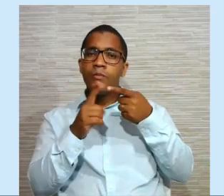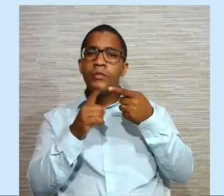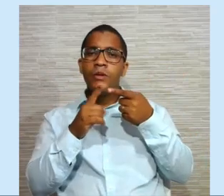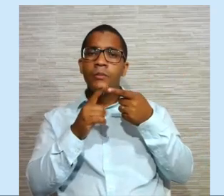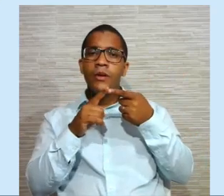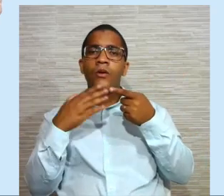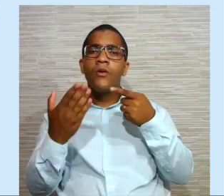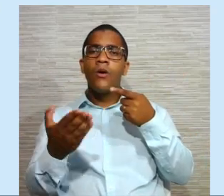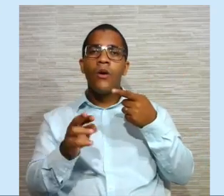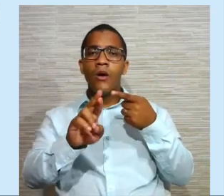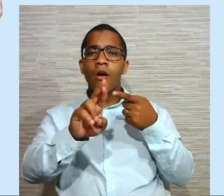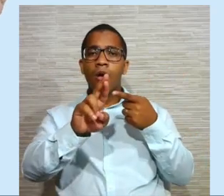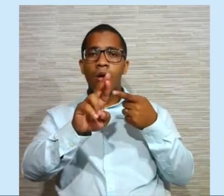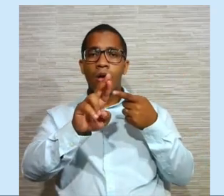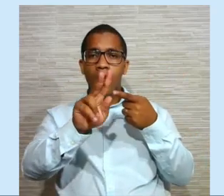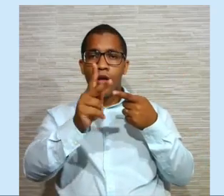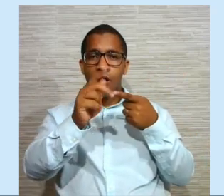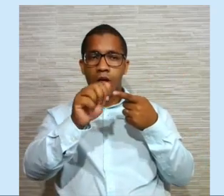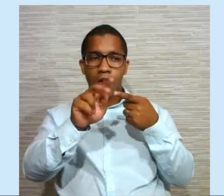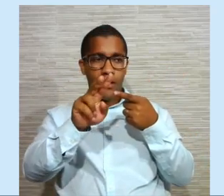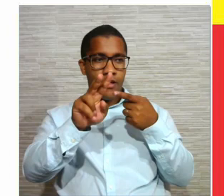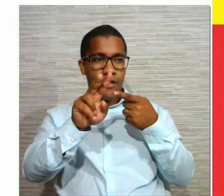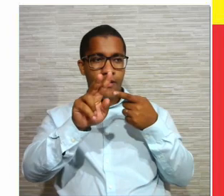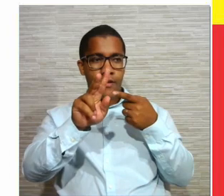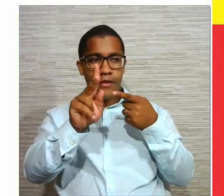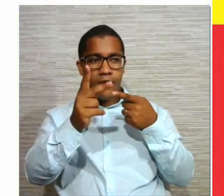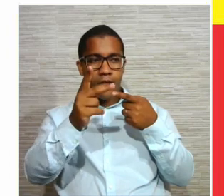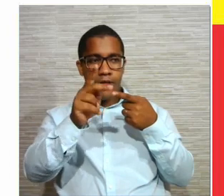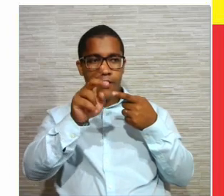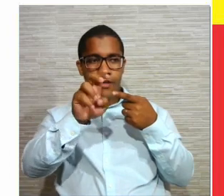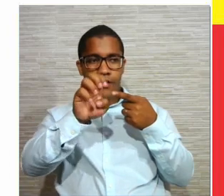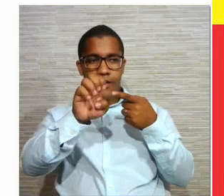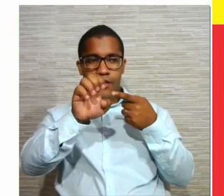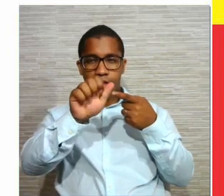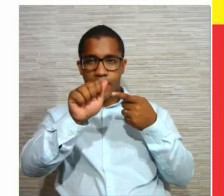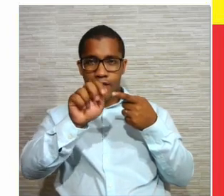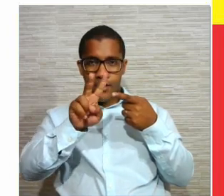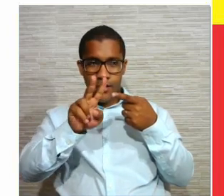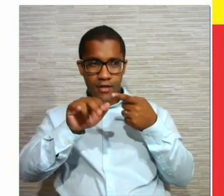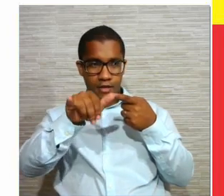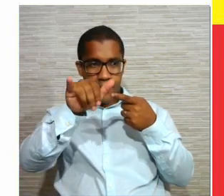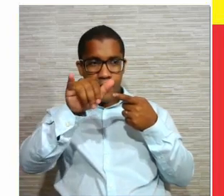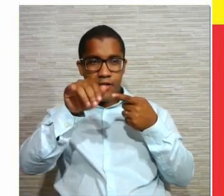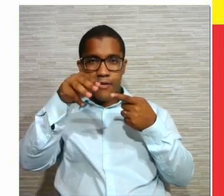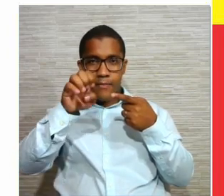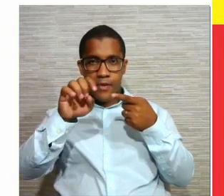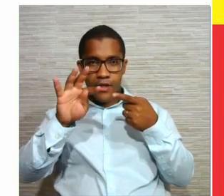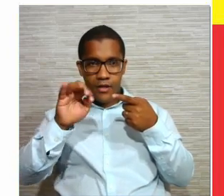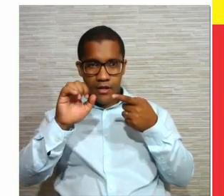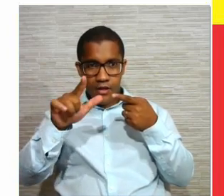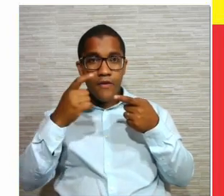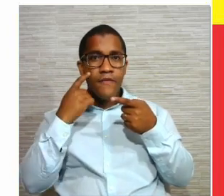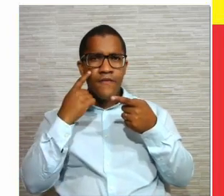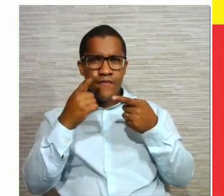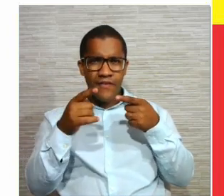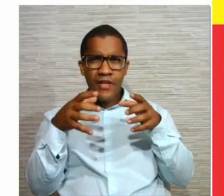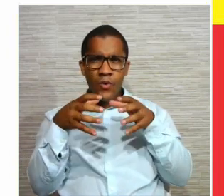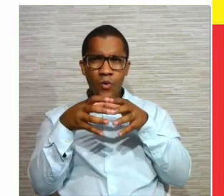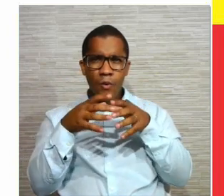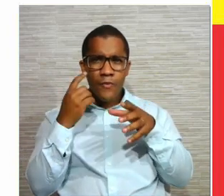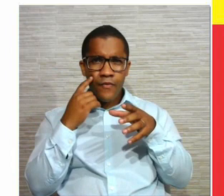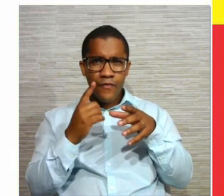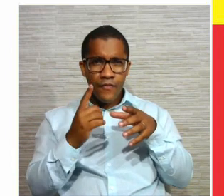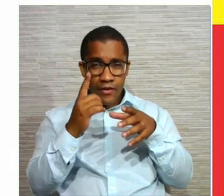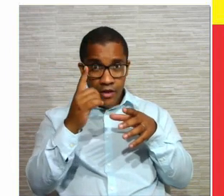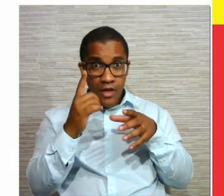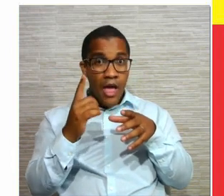pelo heavy metal, que na sua foto vocês estão vendo uma banda chamada AC/DC, que era uma banda australiana,